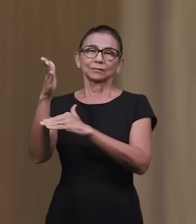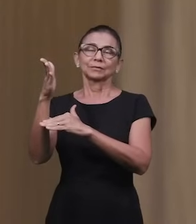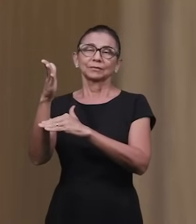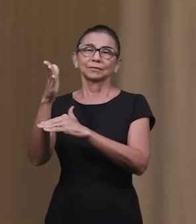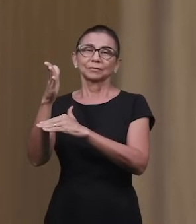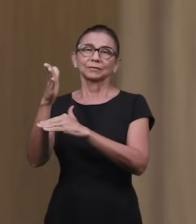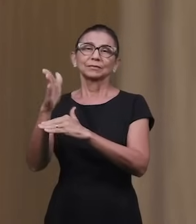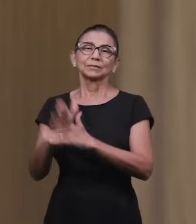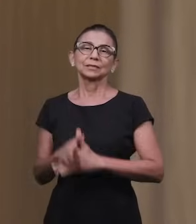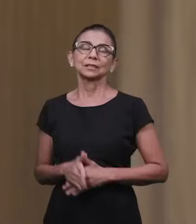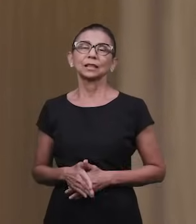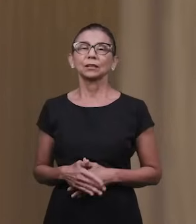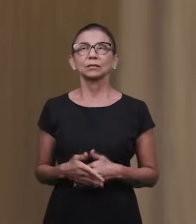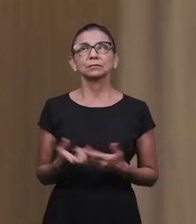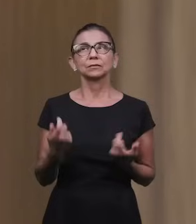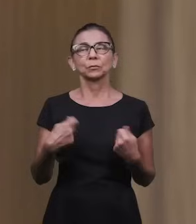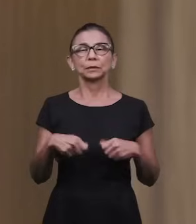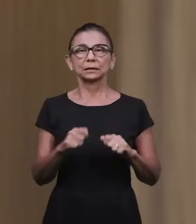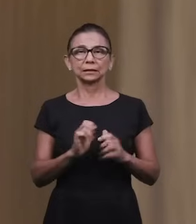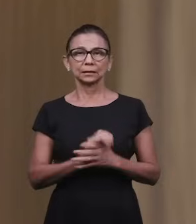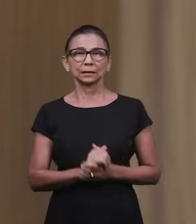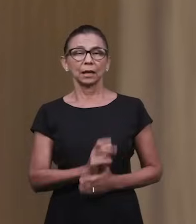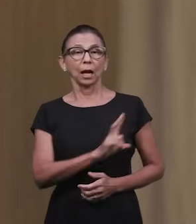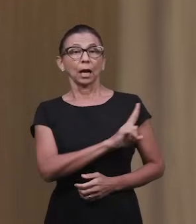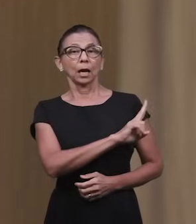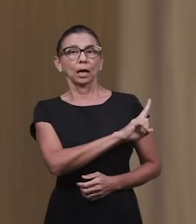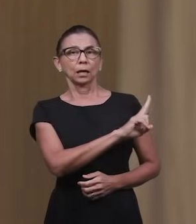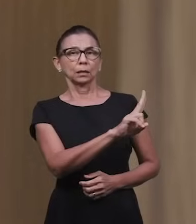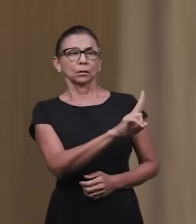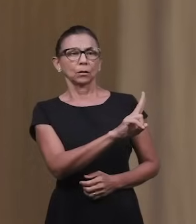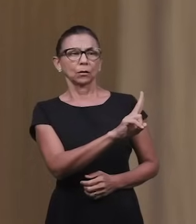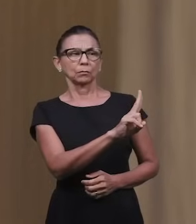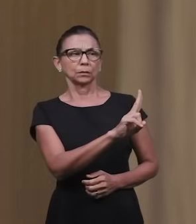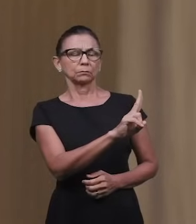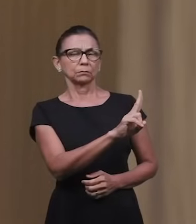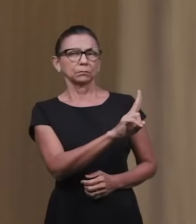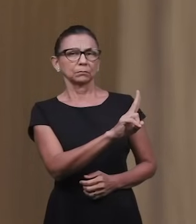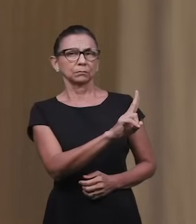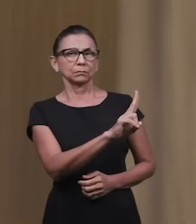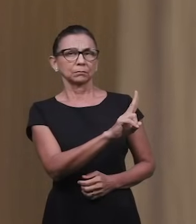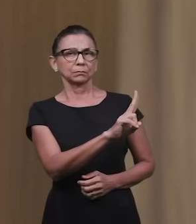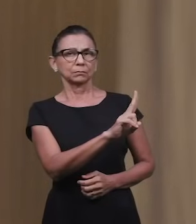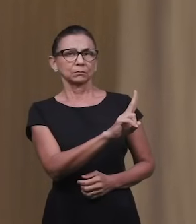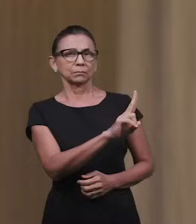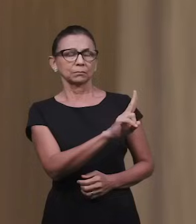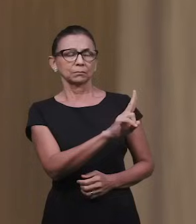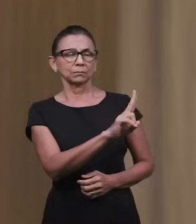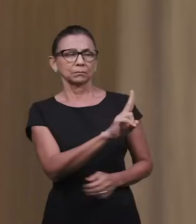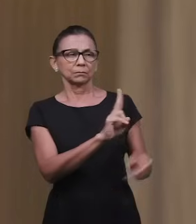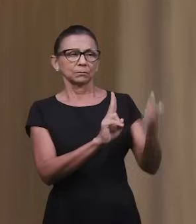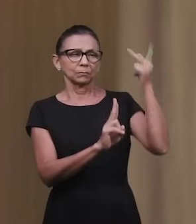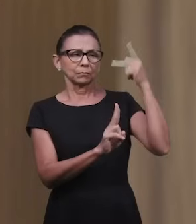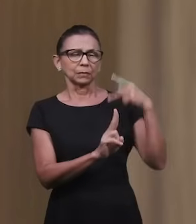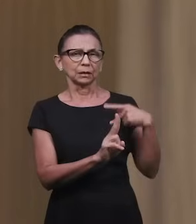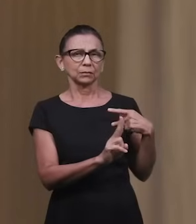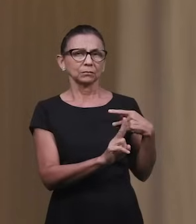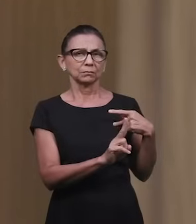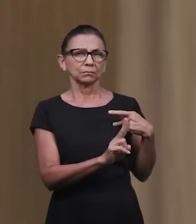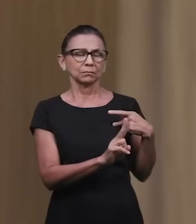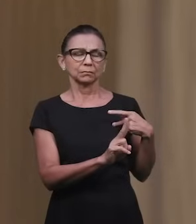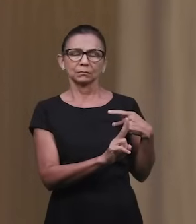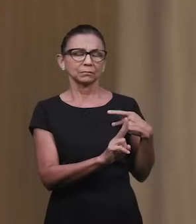nós não dependemos mais de um homem, né? Mas apenas de estarmos